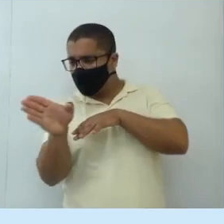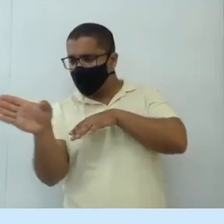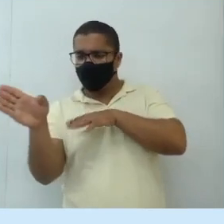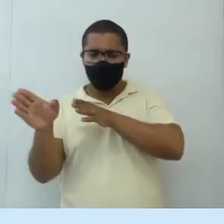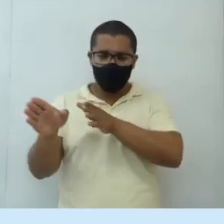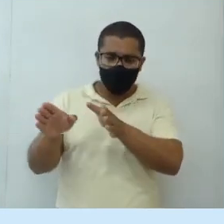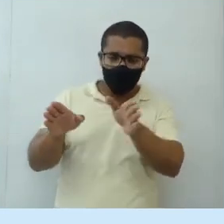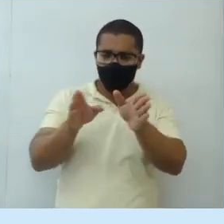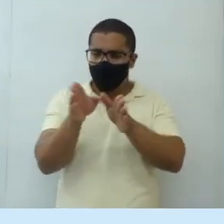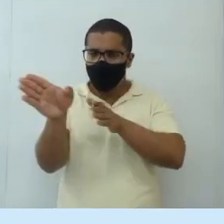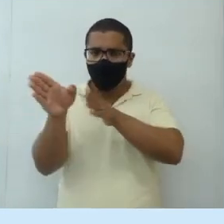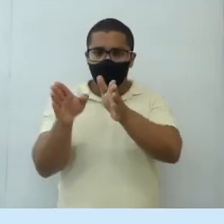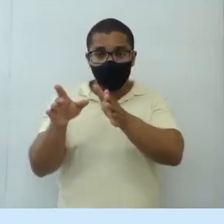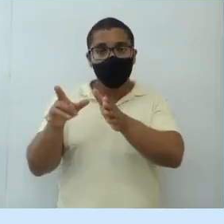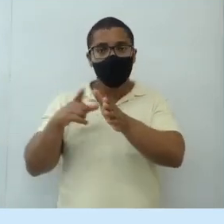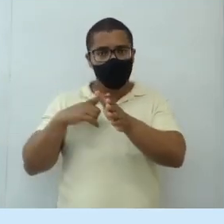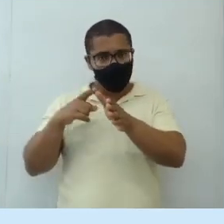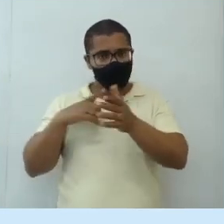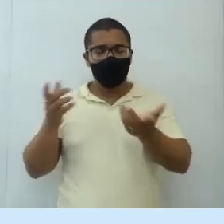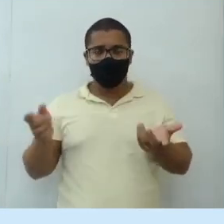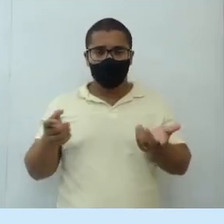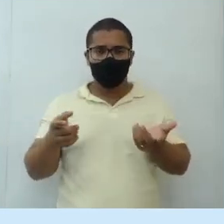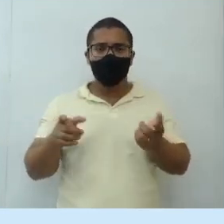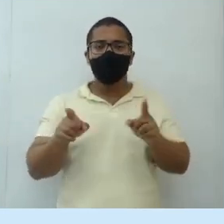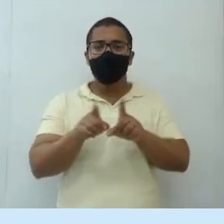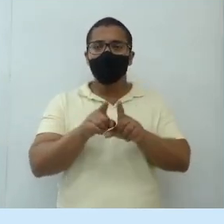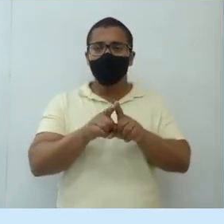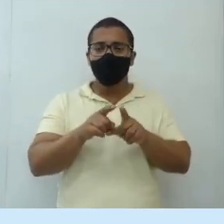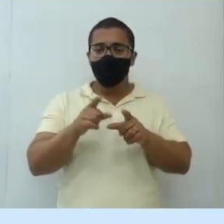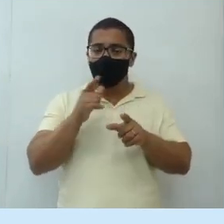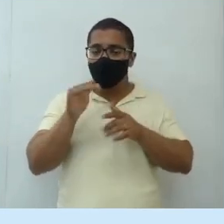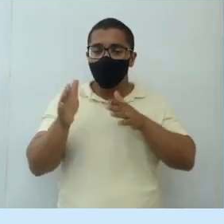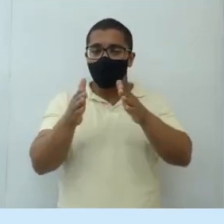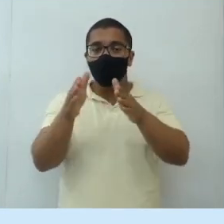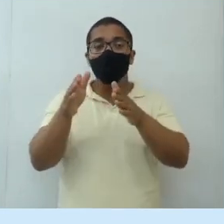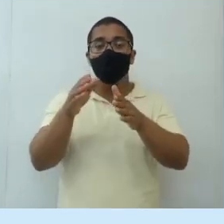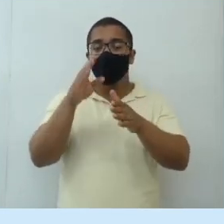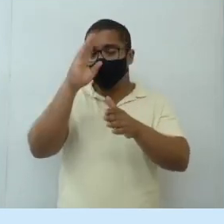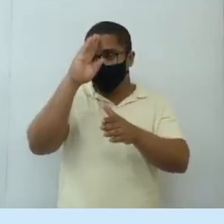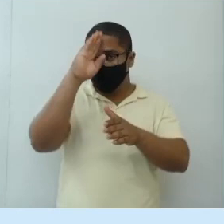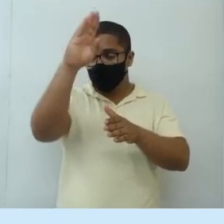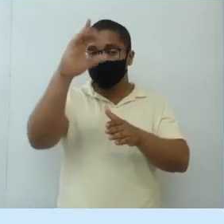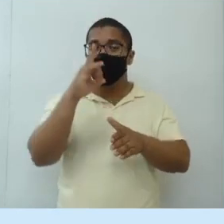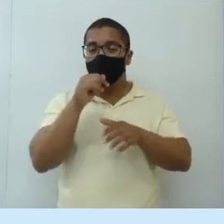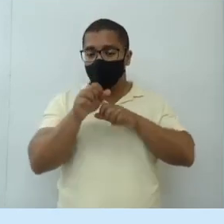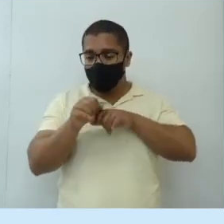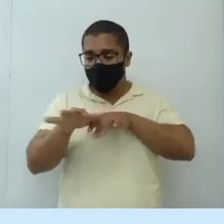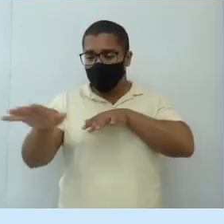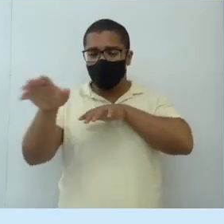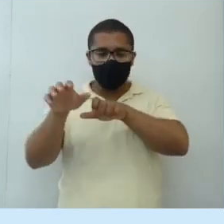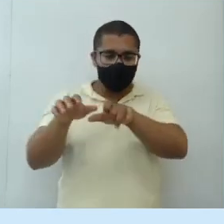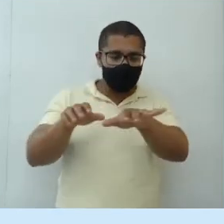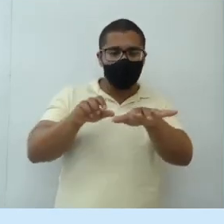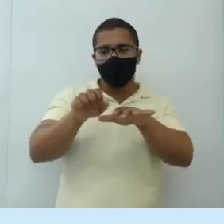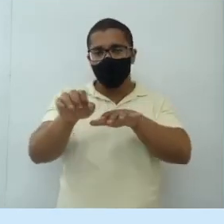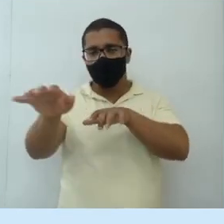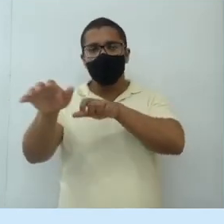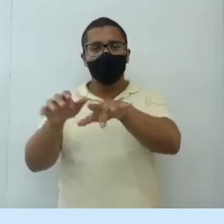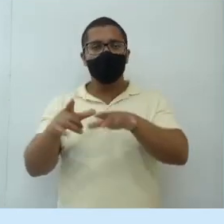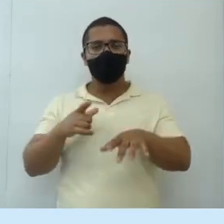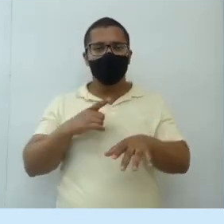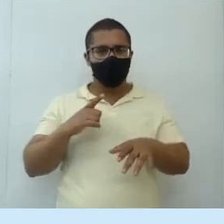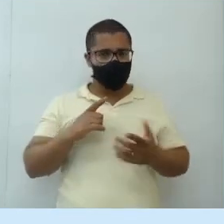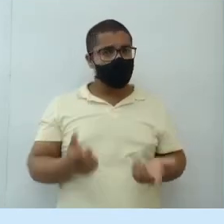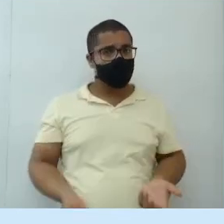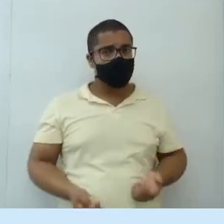dos afluentes subir afluente o rio principal o dia a água escoa e aí ele é alimentado